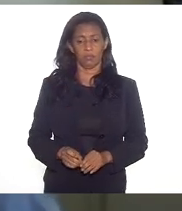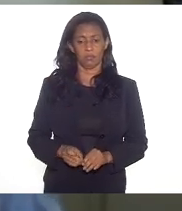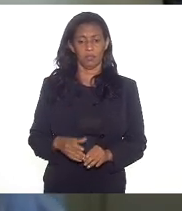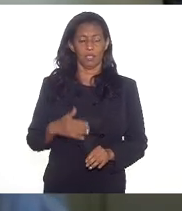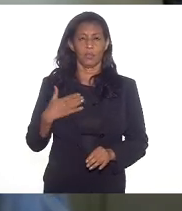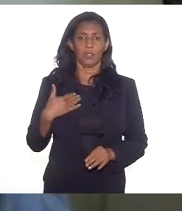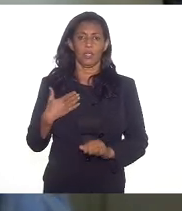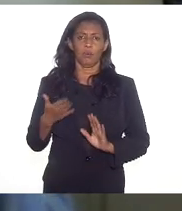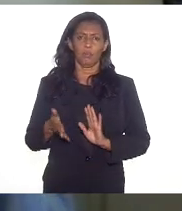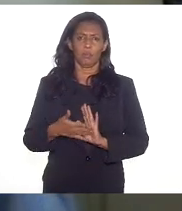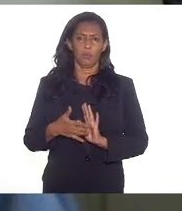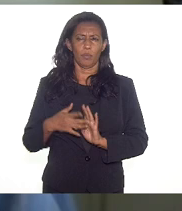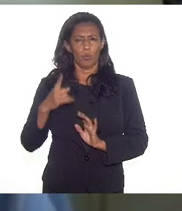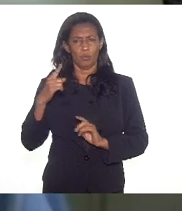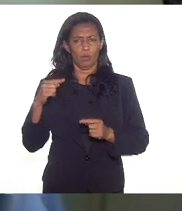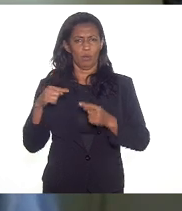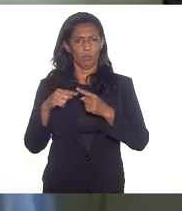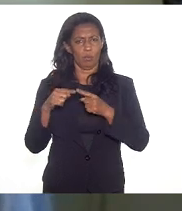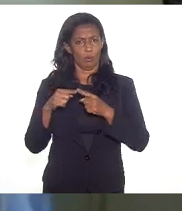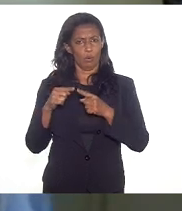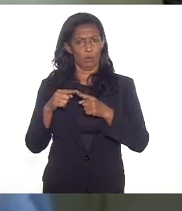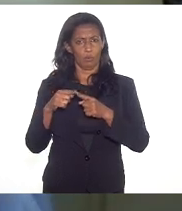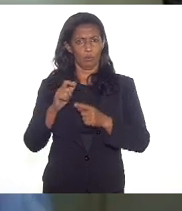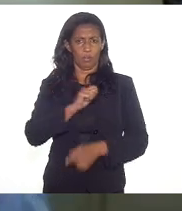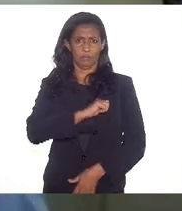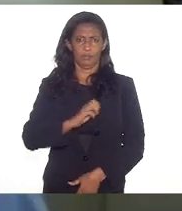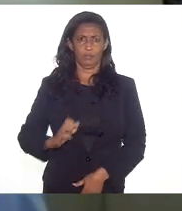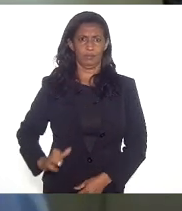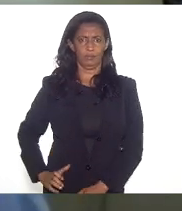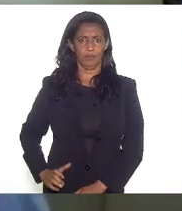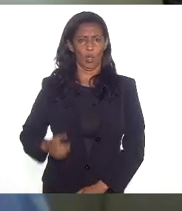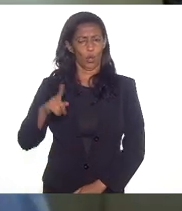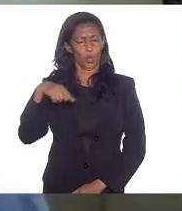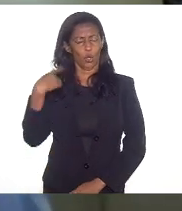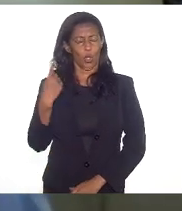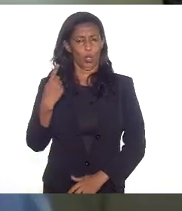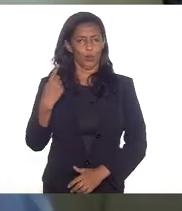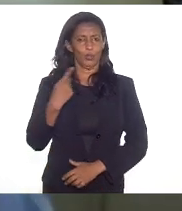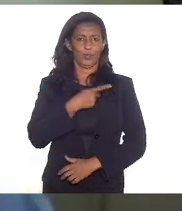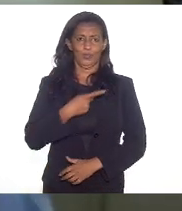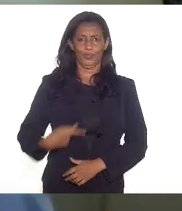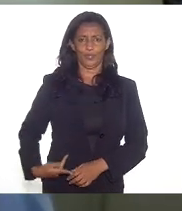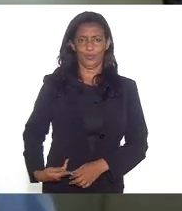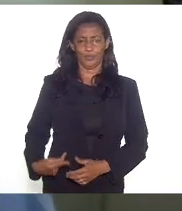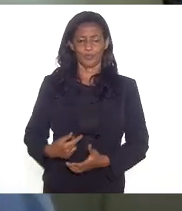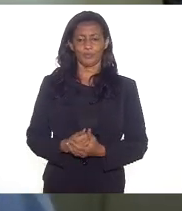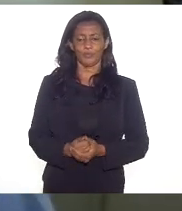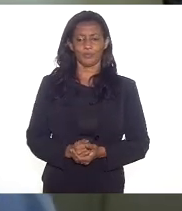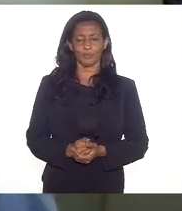um acordo ao deputado André Siciliano, nosso presidente.